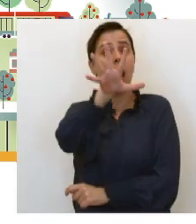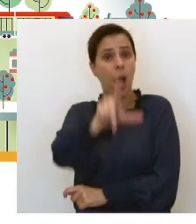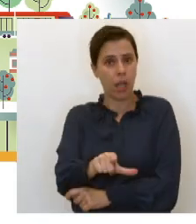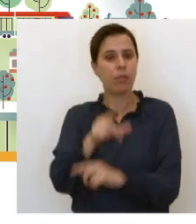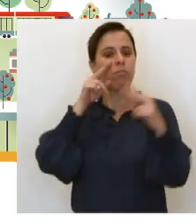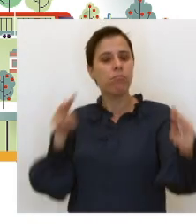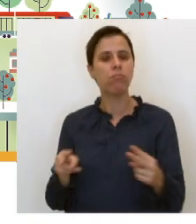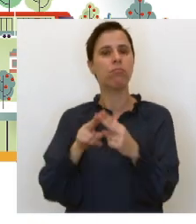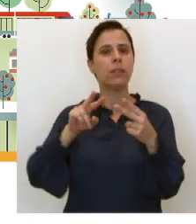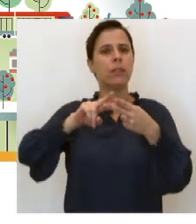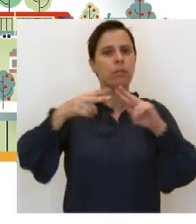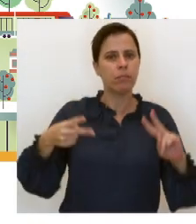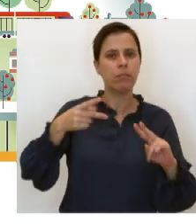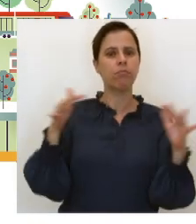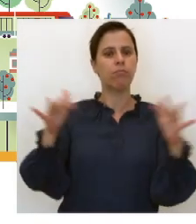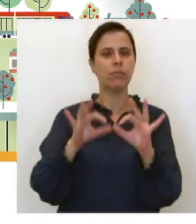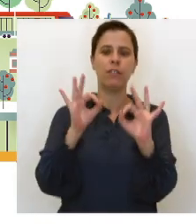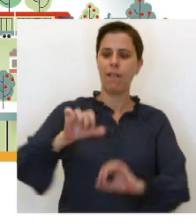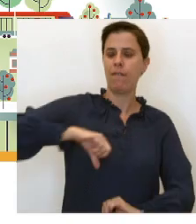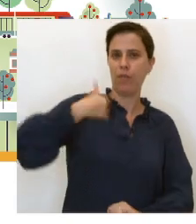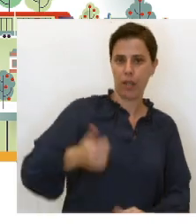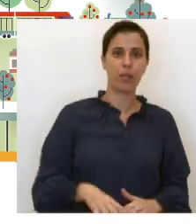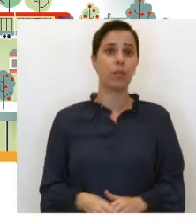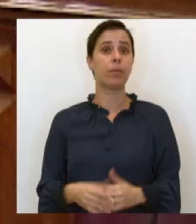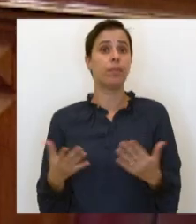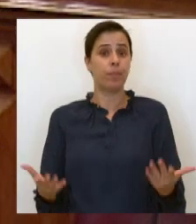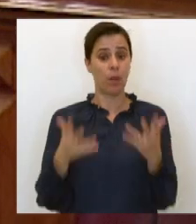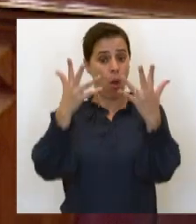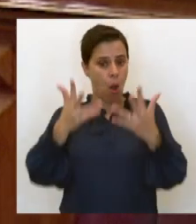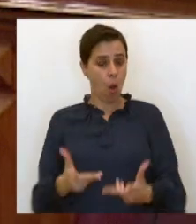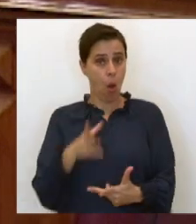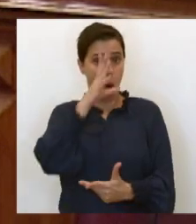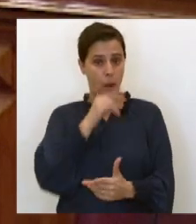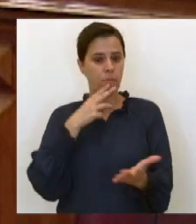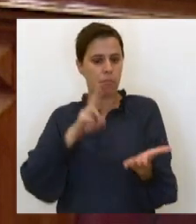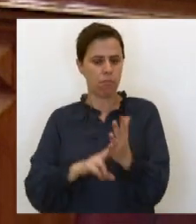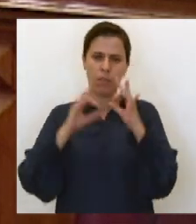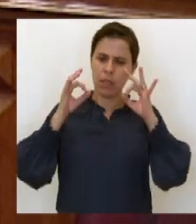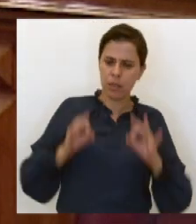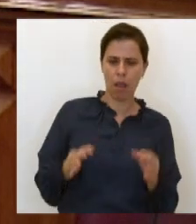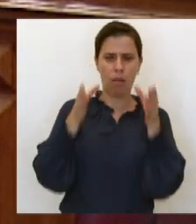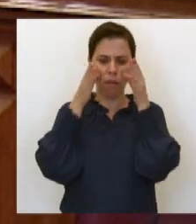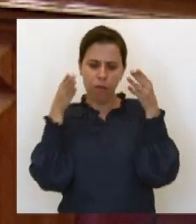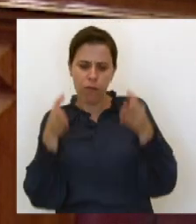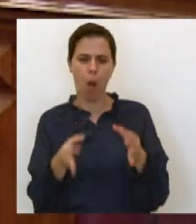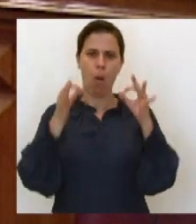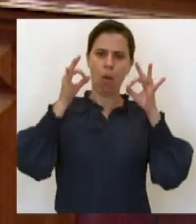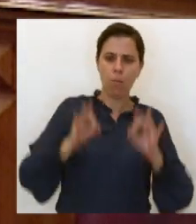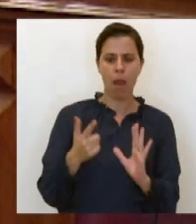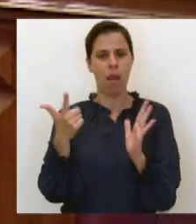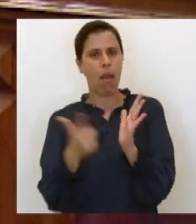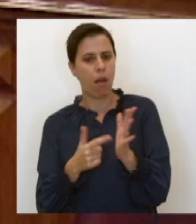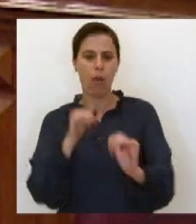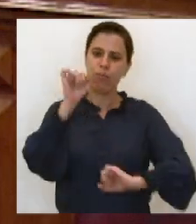Lisboa o seu encontro de autarcas e ativistas verdes. Um orçamento do Estado sério e focado realmente para atender